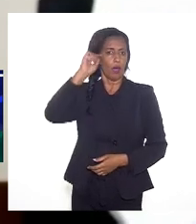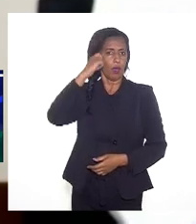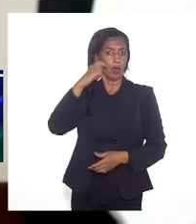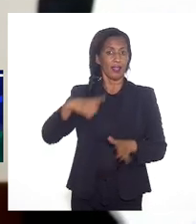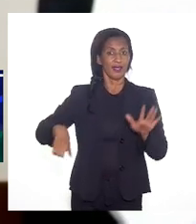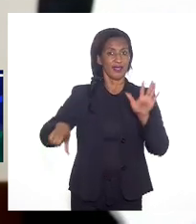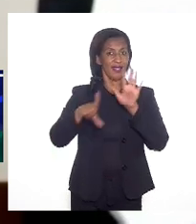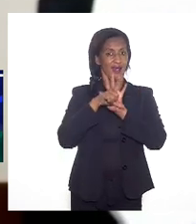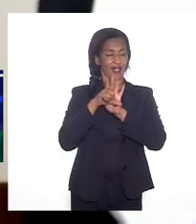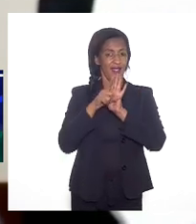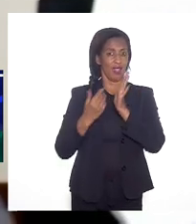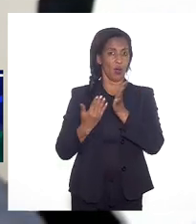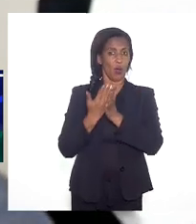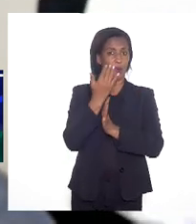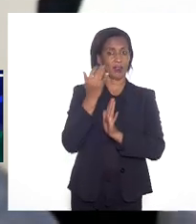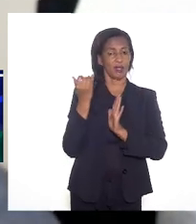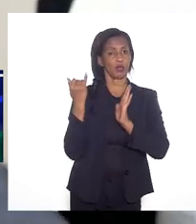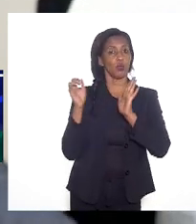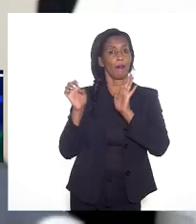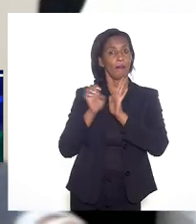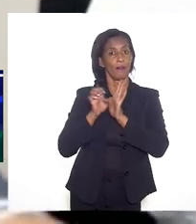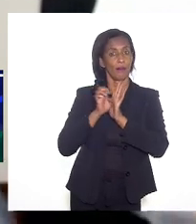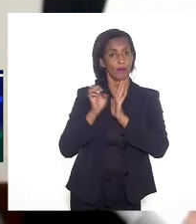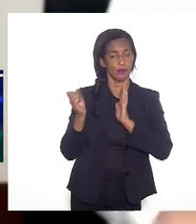em vigor na data de sua publicação.